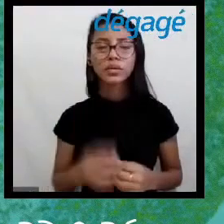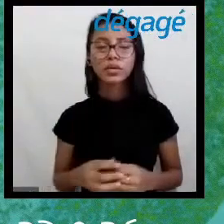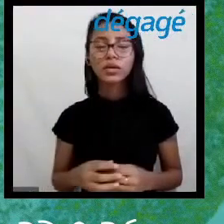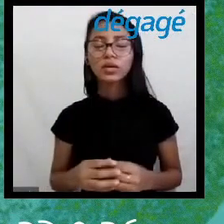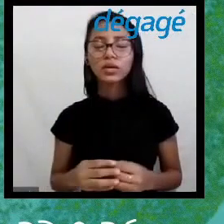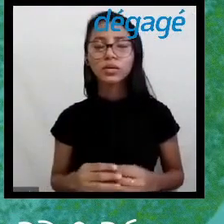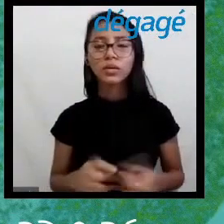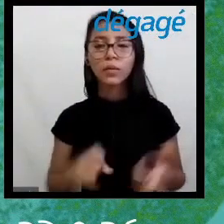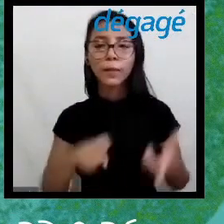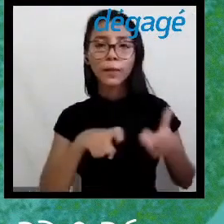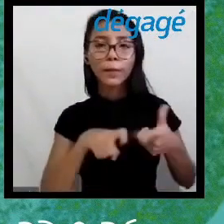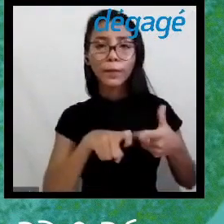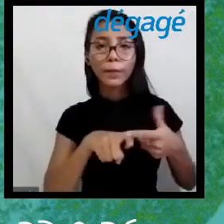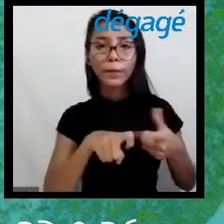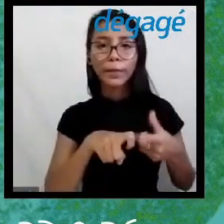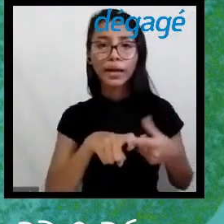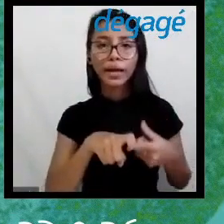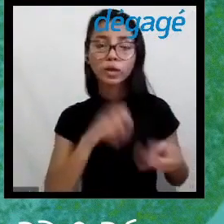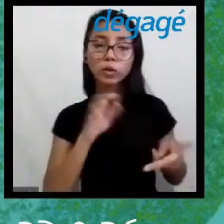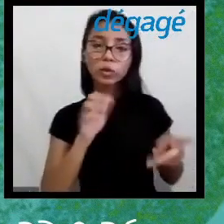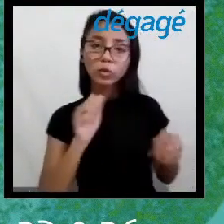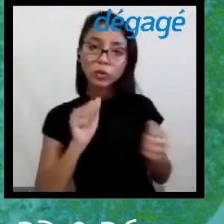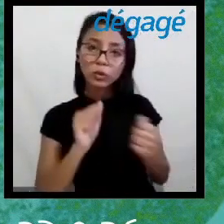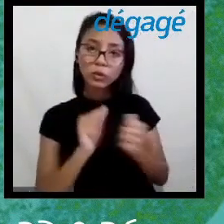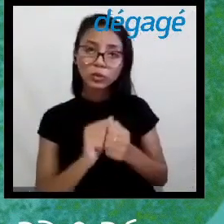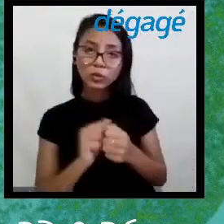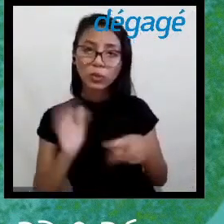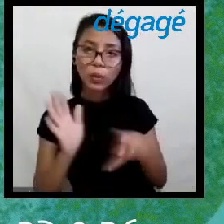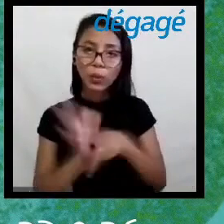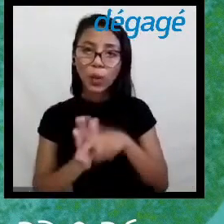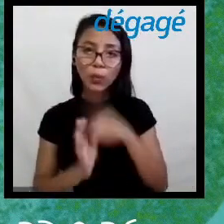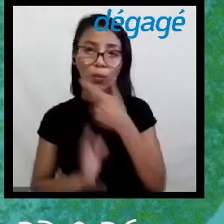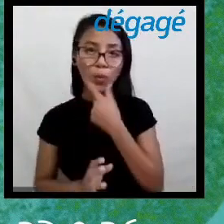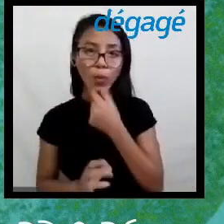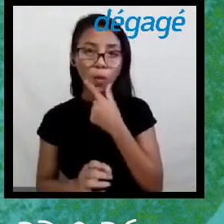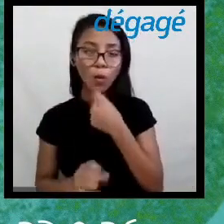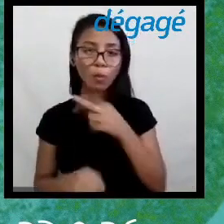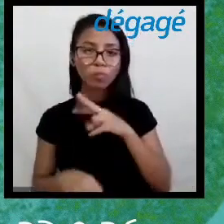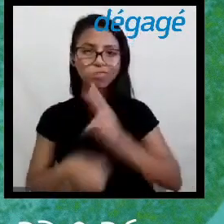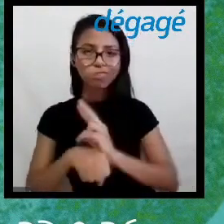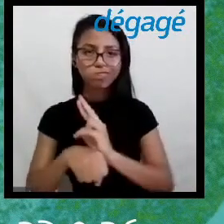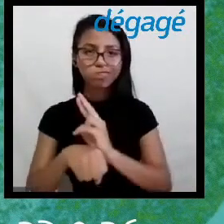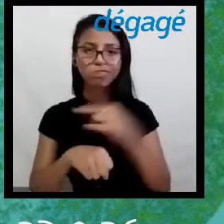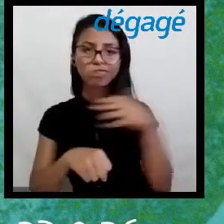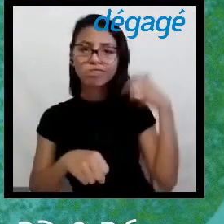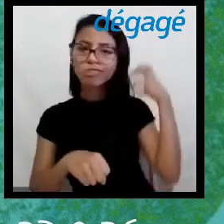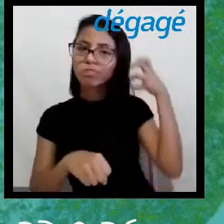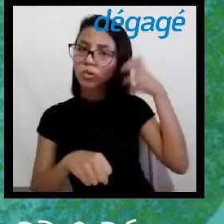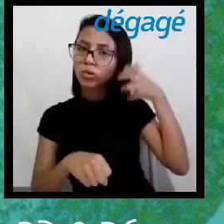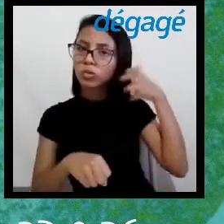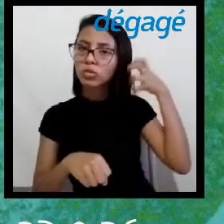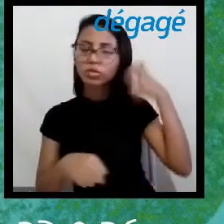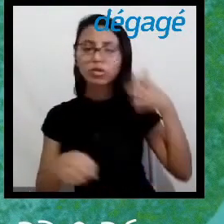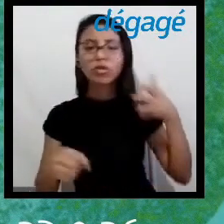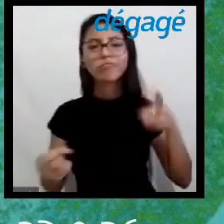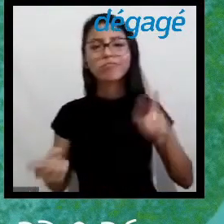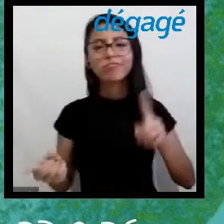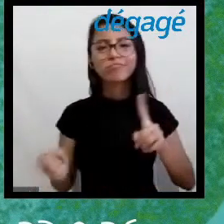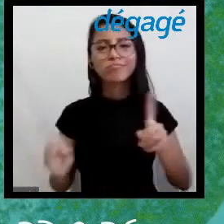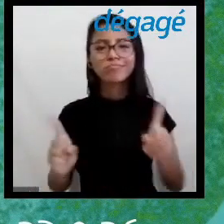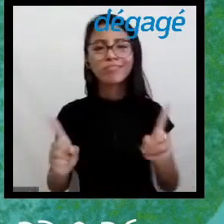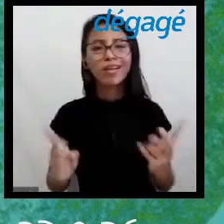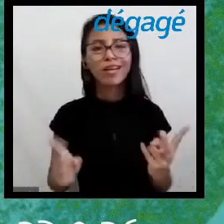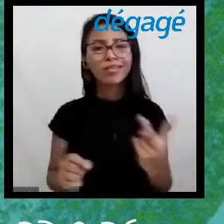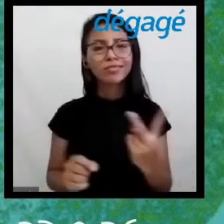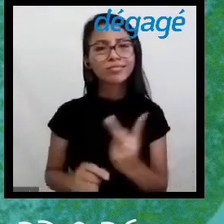todo mundo junto ficava tentando ter ideias, enfim. E a gente vê que a questão da oficina de música realmente ela tinha um